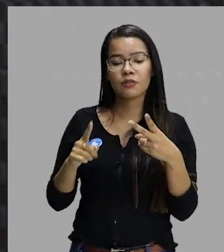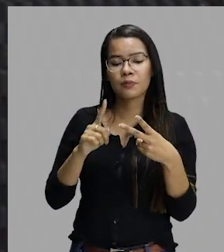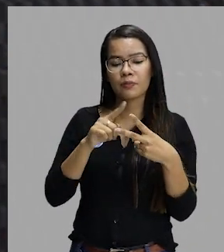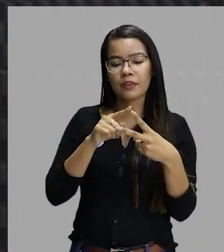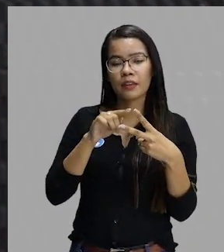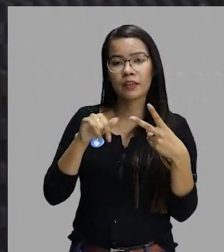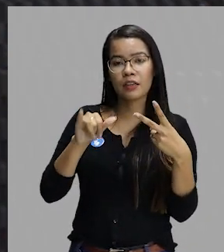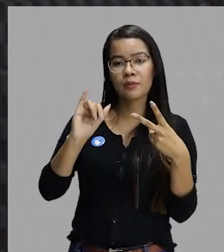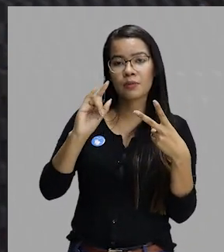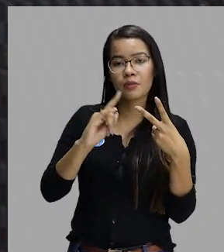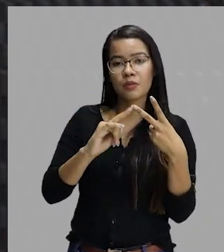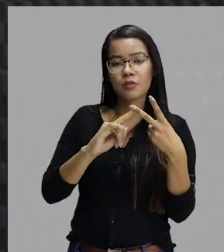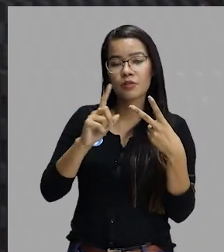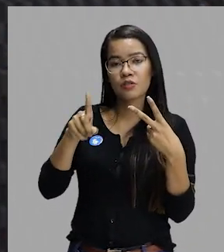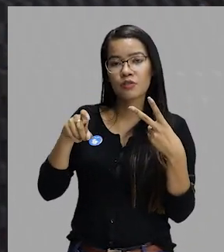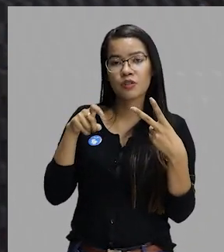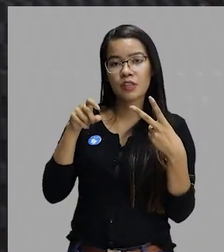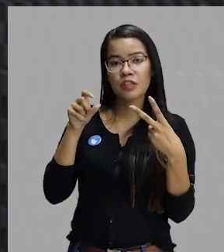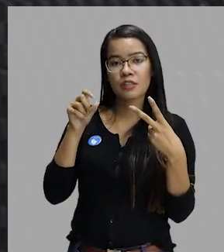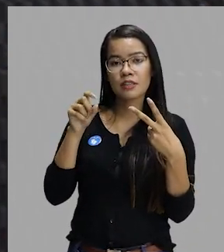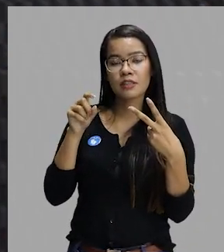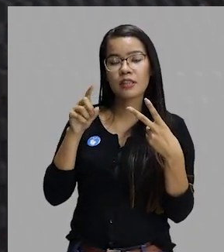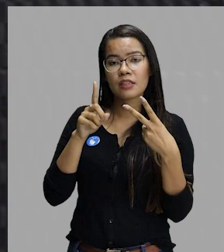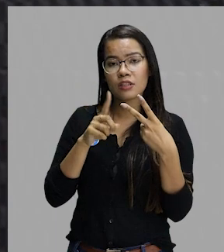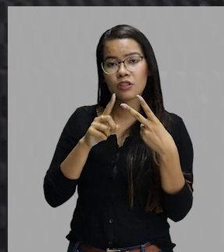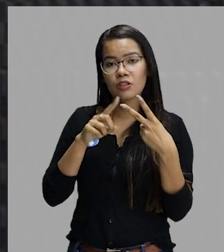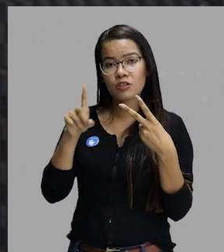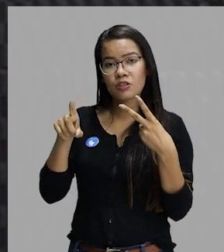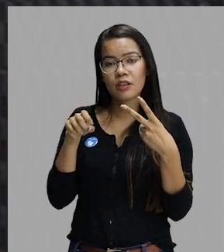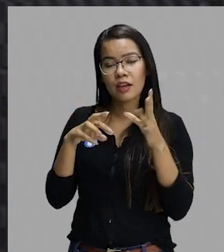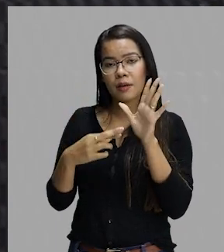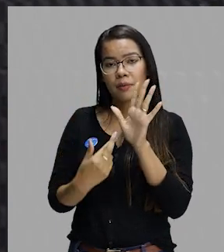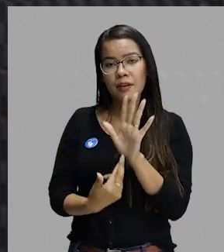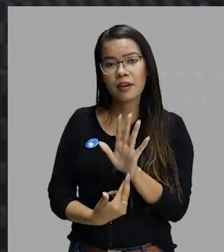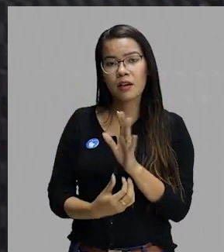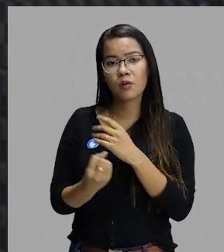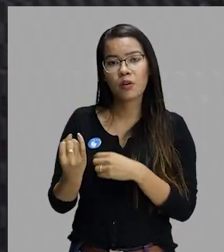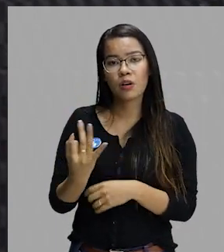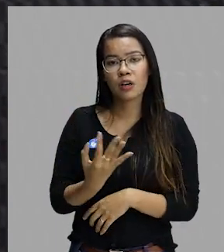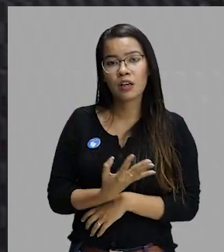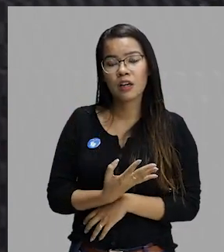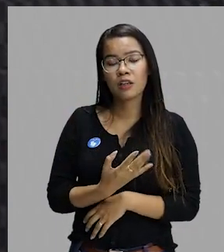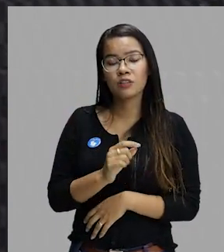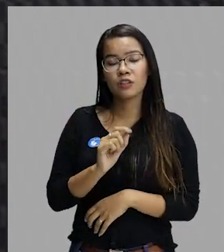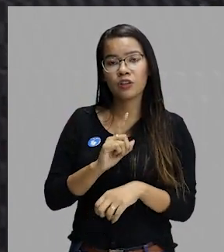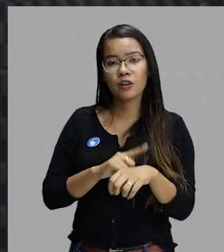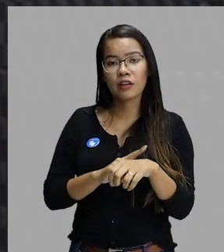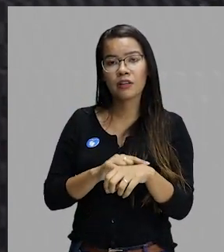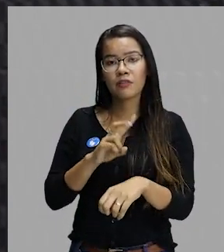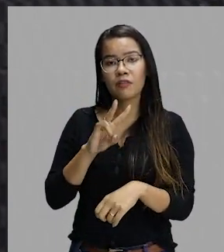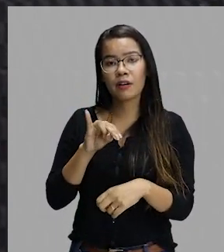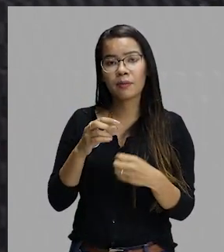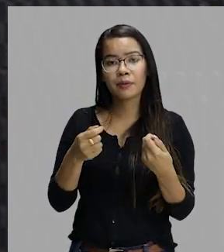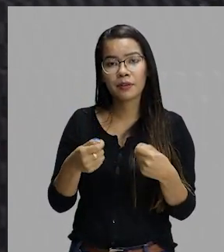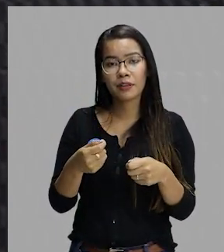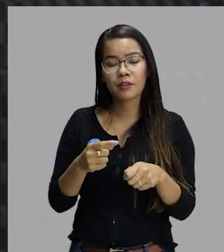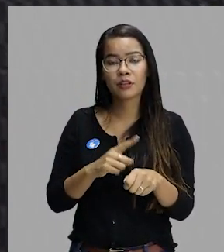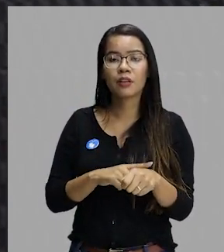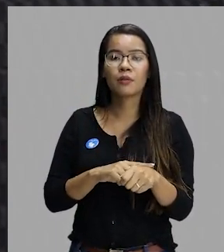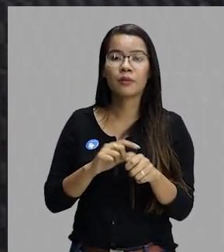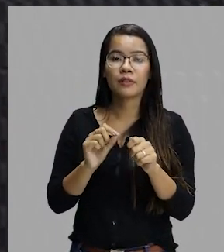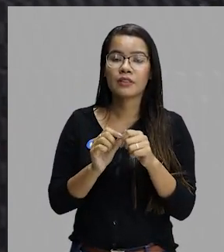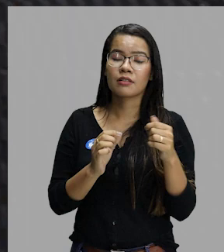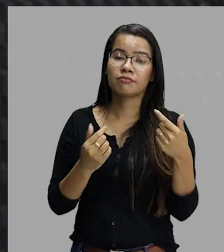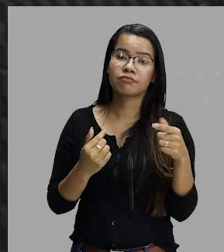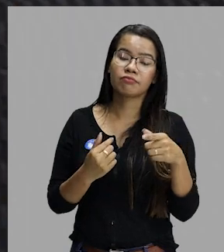no caso, a quantidade de horas que ele vai precisar, né, o tempo, para fazer um determinado